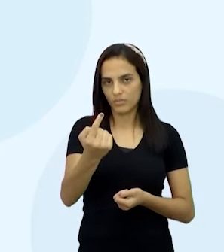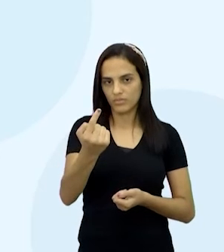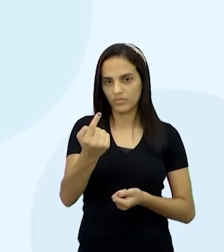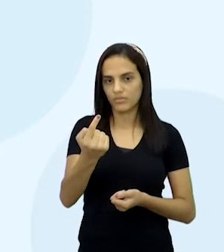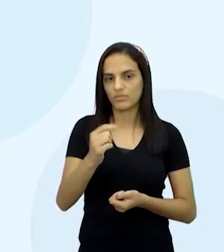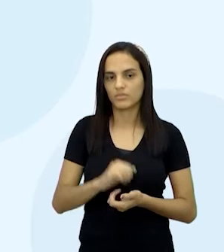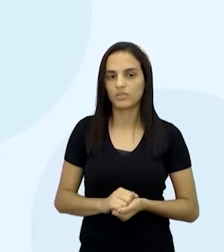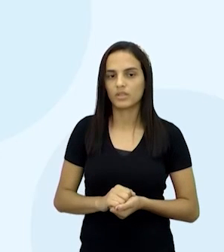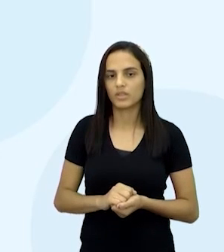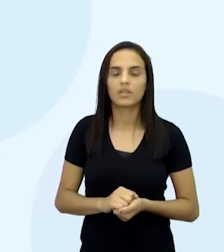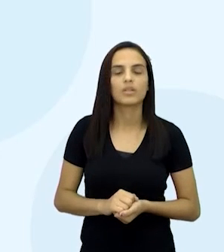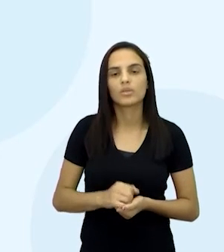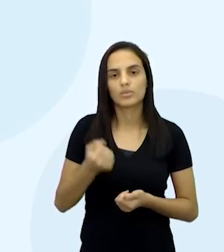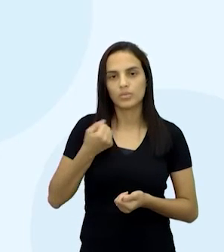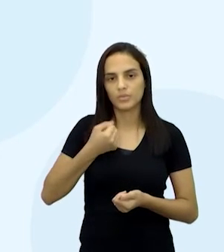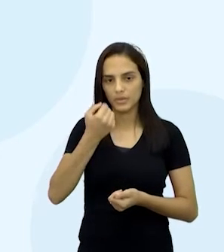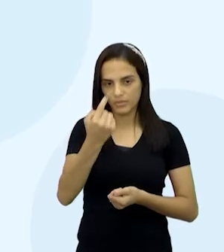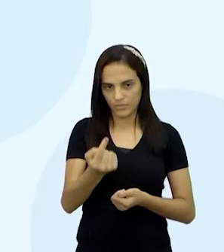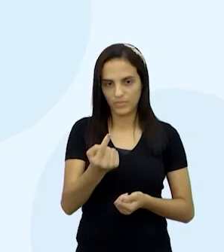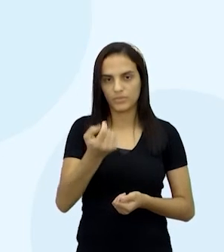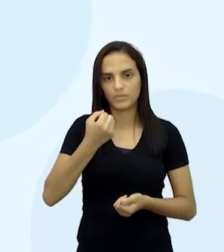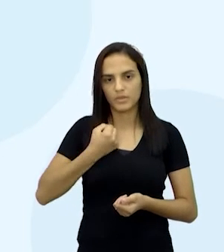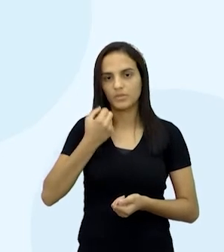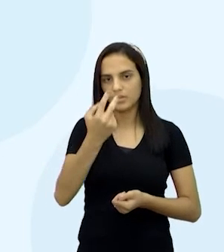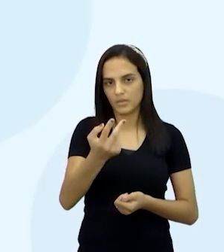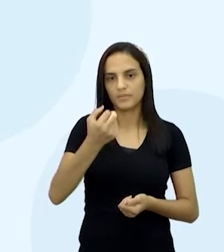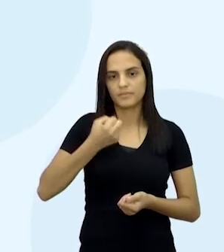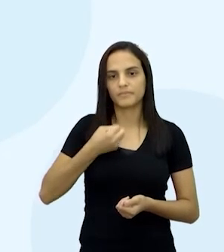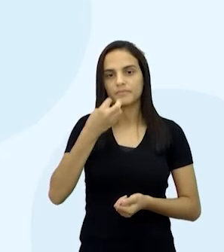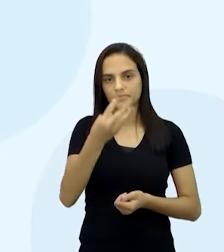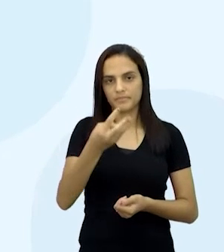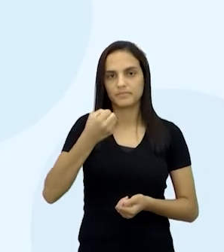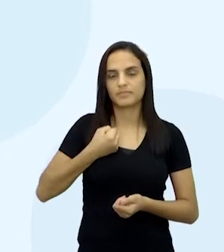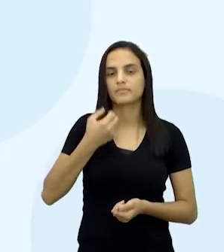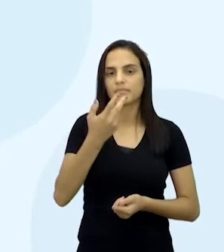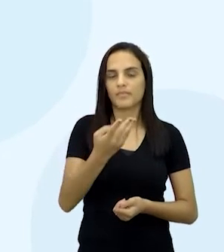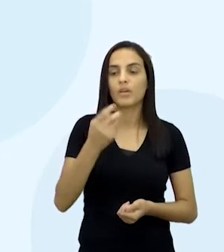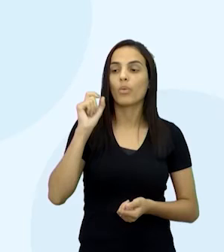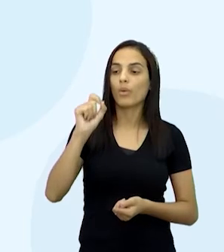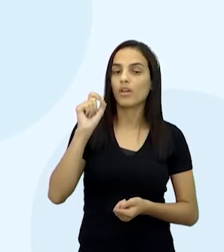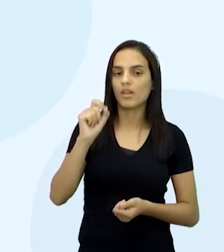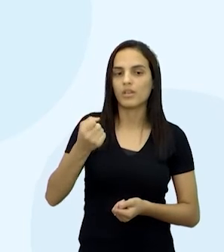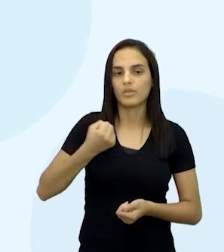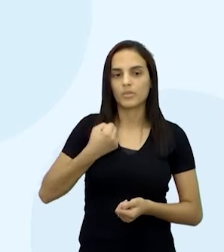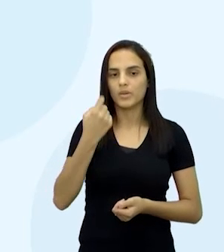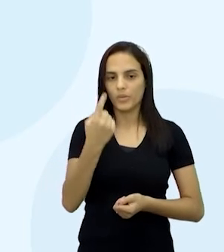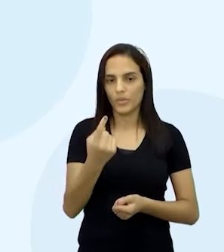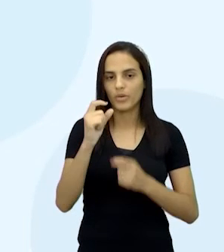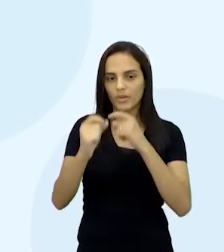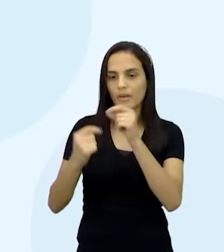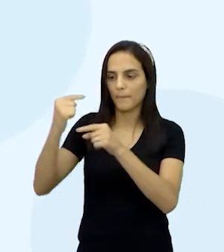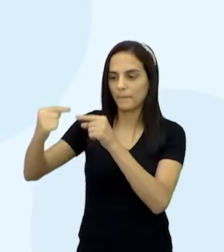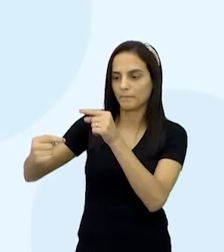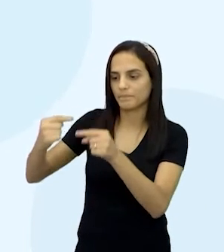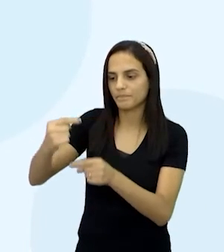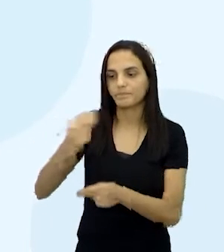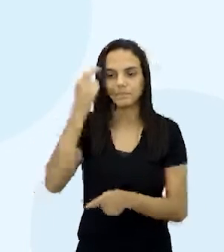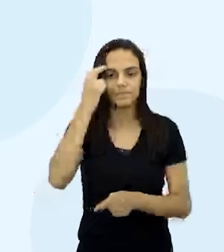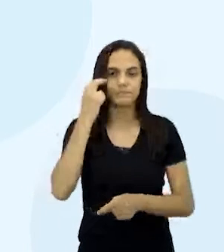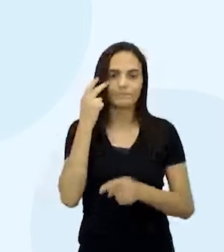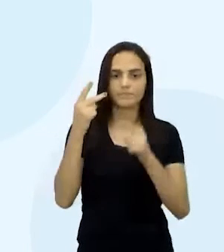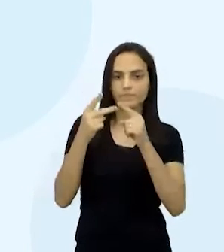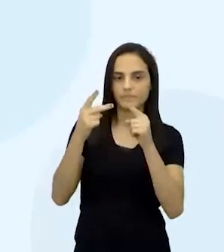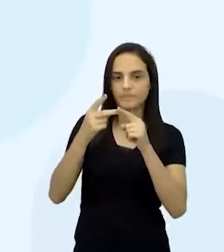vai falar assim, ó, o componente número 1, o componente número 2, o componente número 3, que é o componente número 1? Tradições culturais. Tradições culturais. E o número